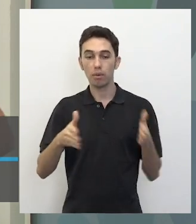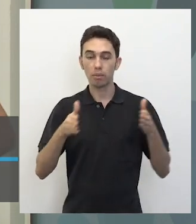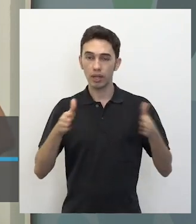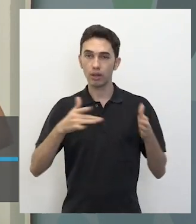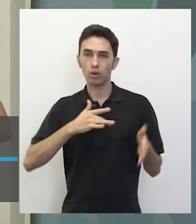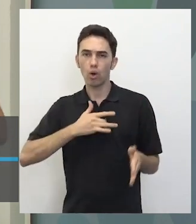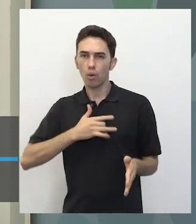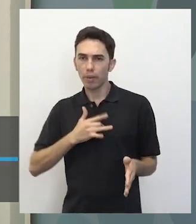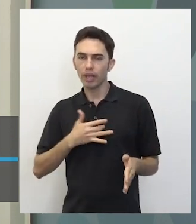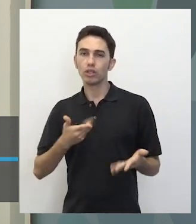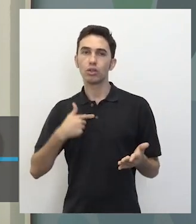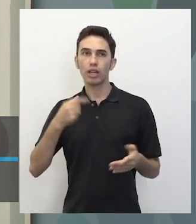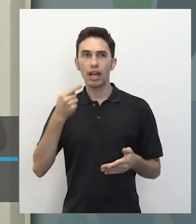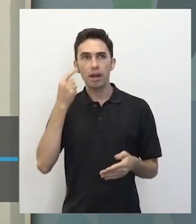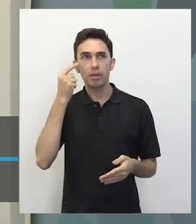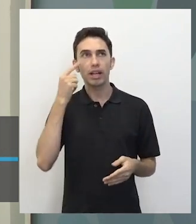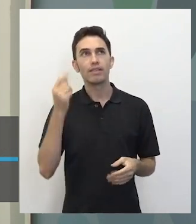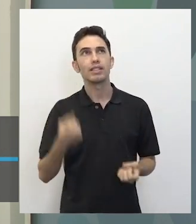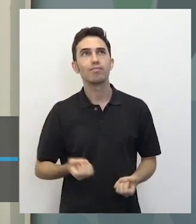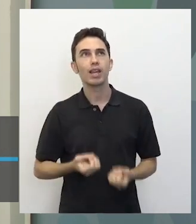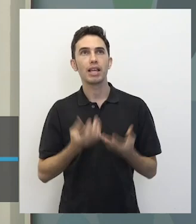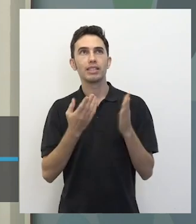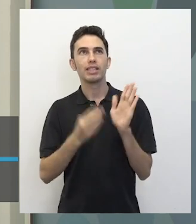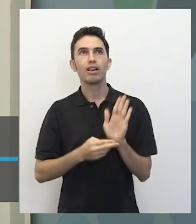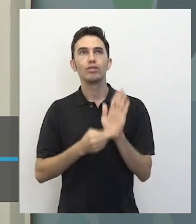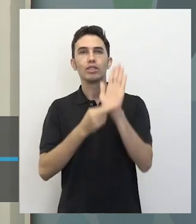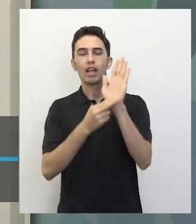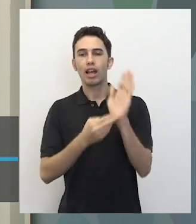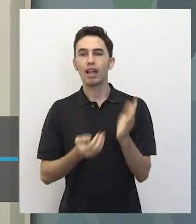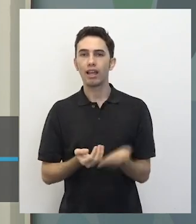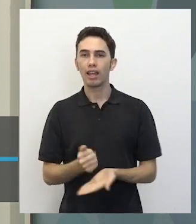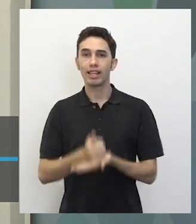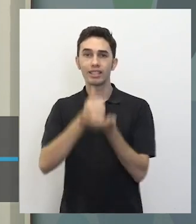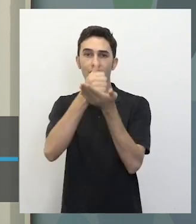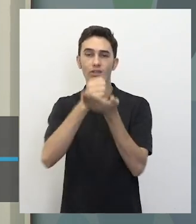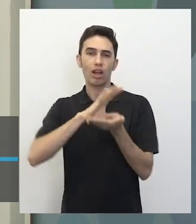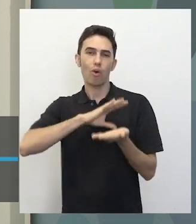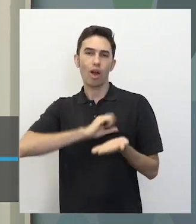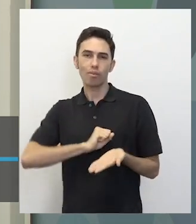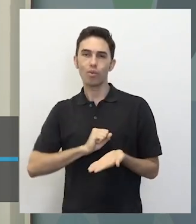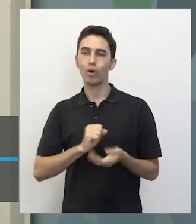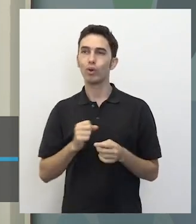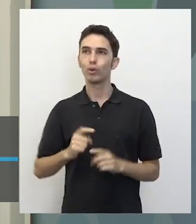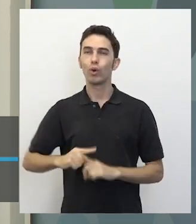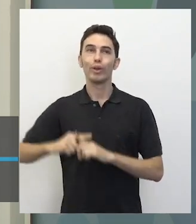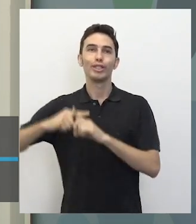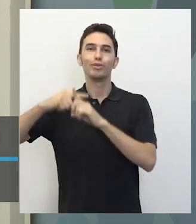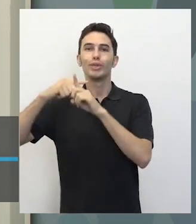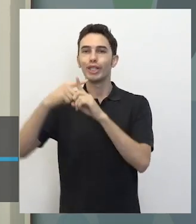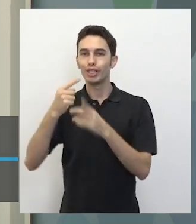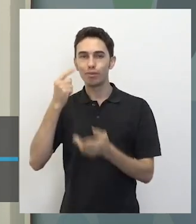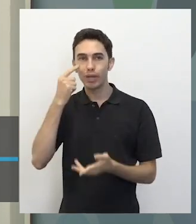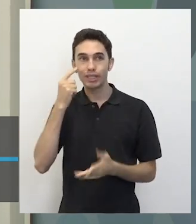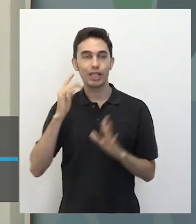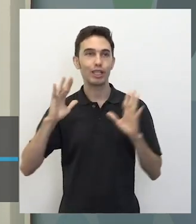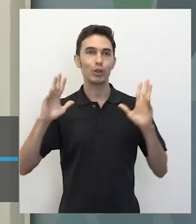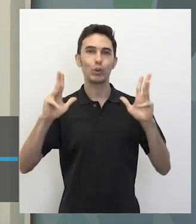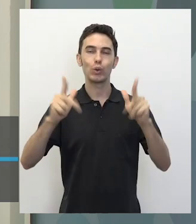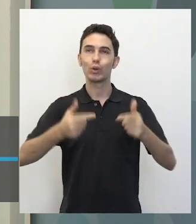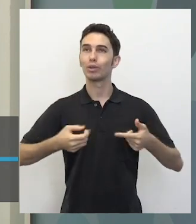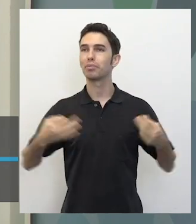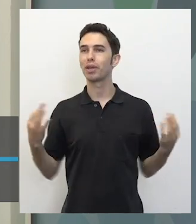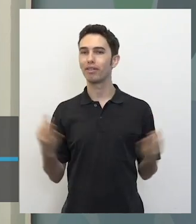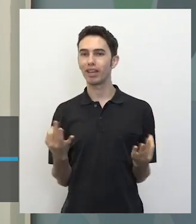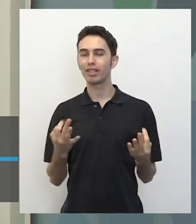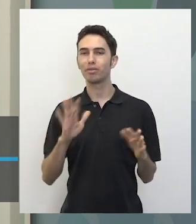essa época de exaltar o amor, de exaltar a pátria, de um otimismo, de uma certa forma, de achar que tudo ia ser perfeito,